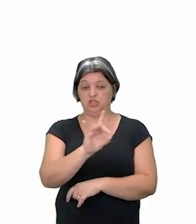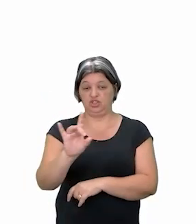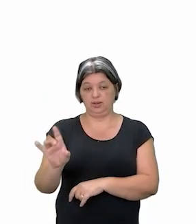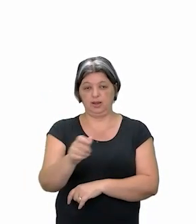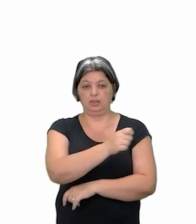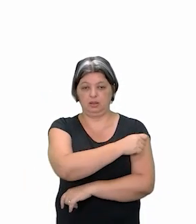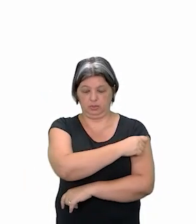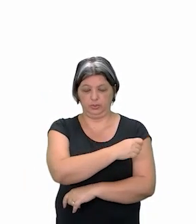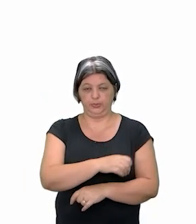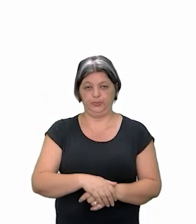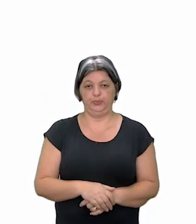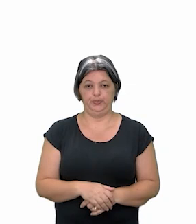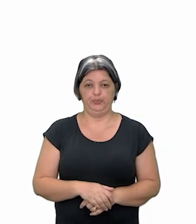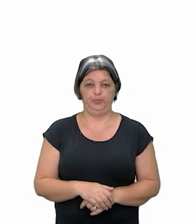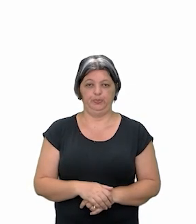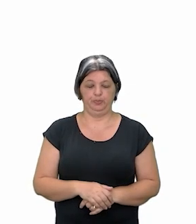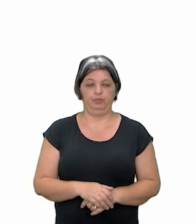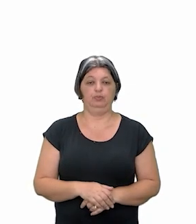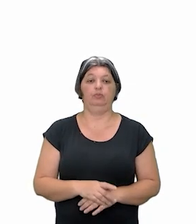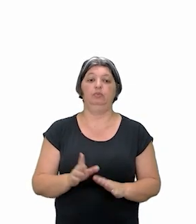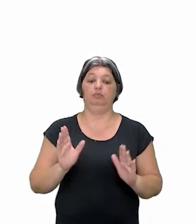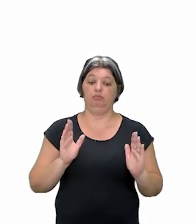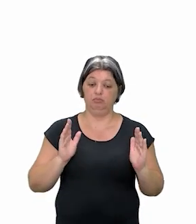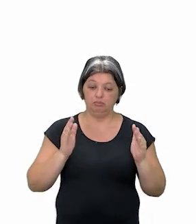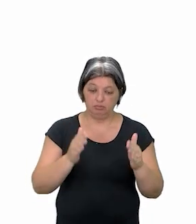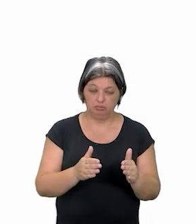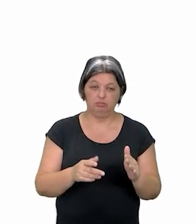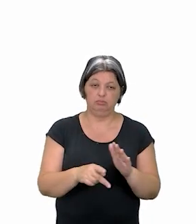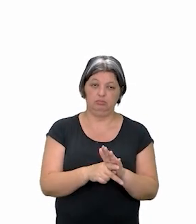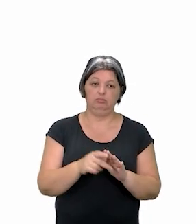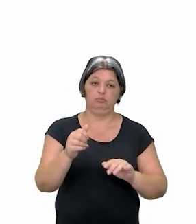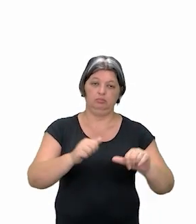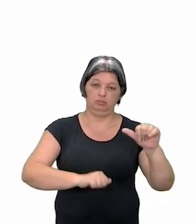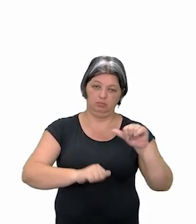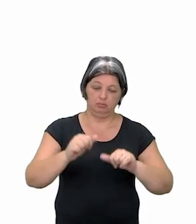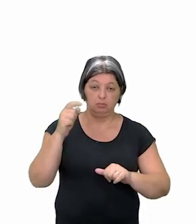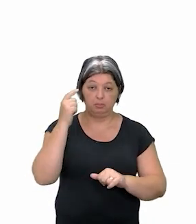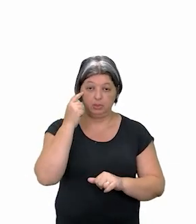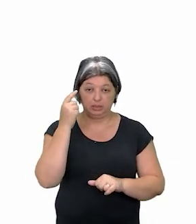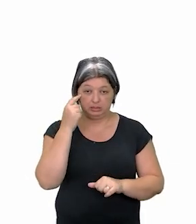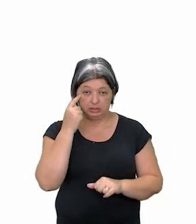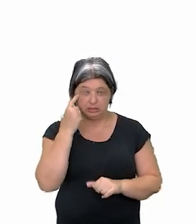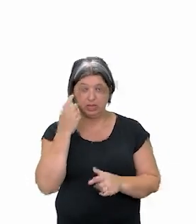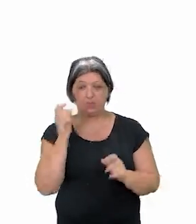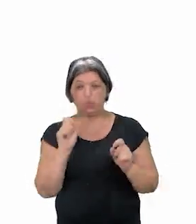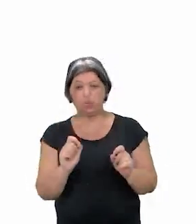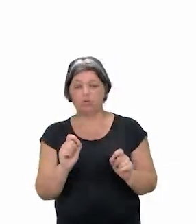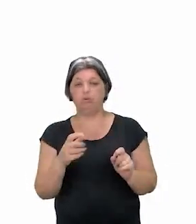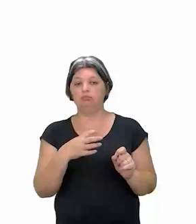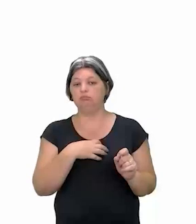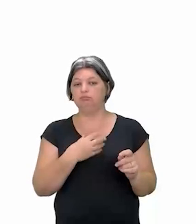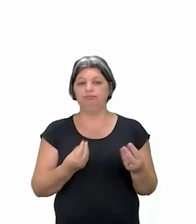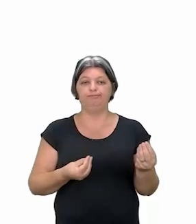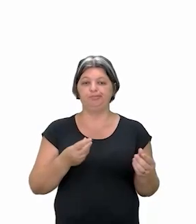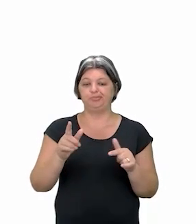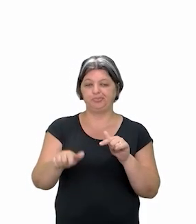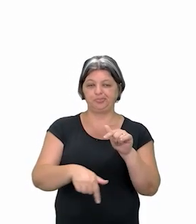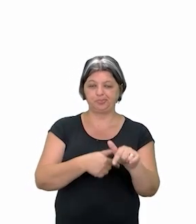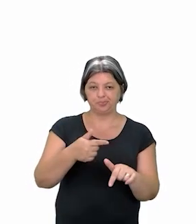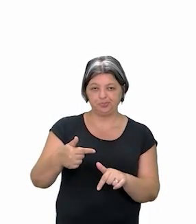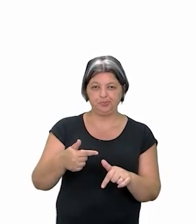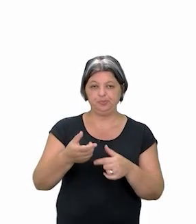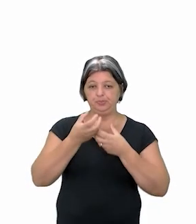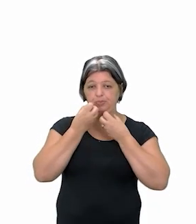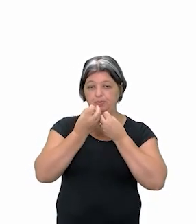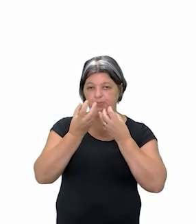é exatamente nesta avaliação e ao pensar, né, em que maneira a gente pode trabalhar com os